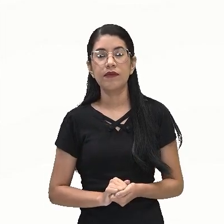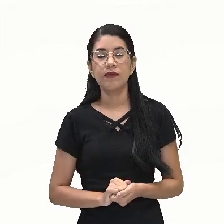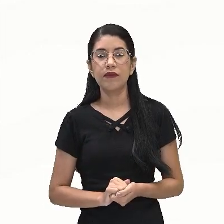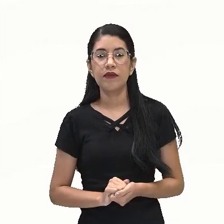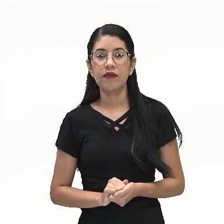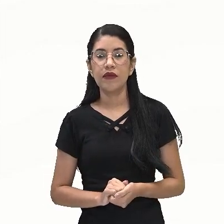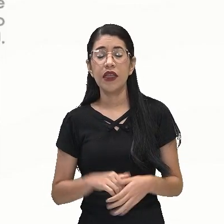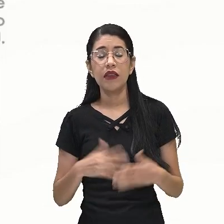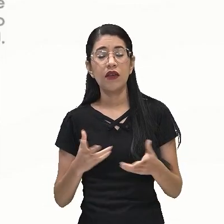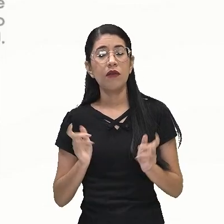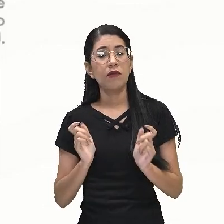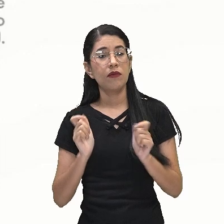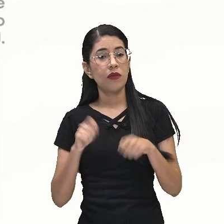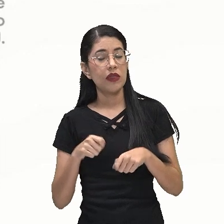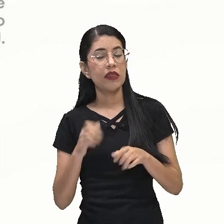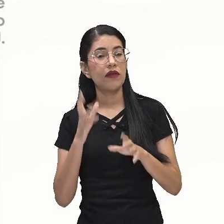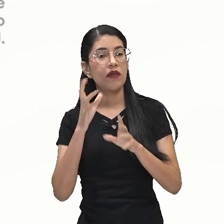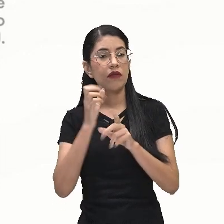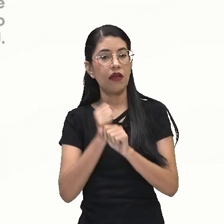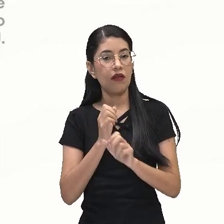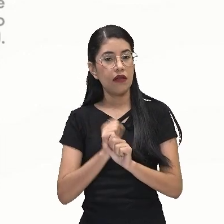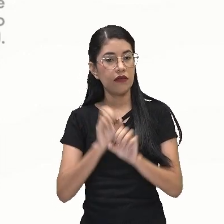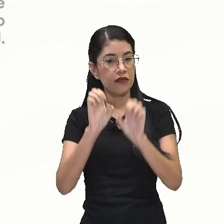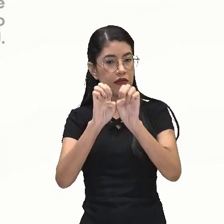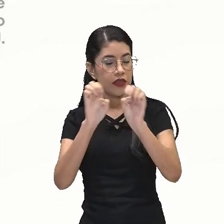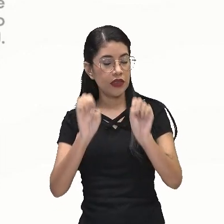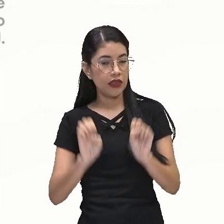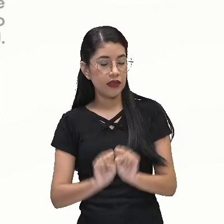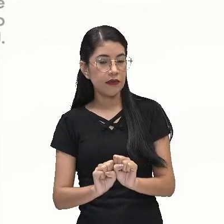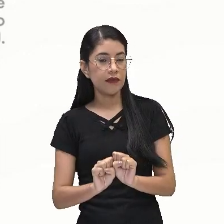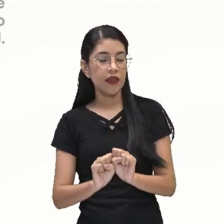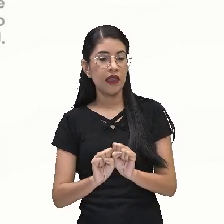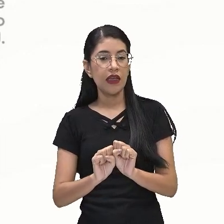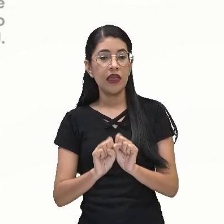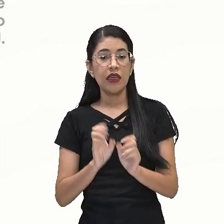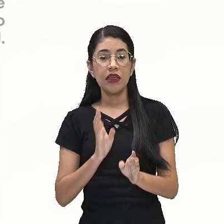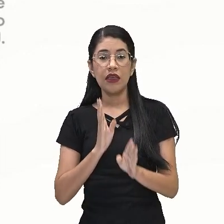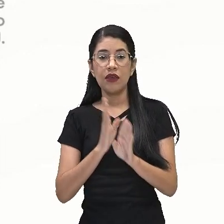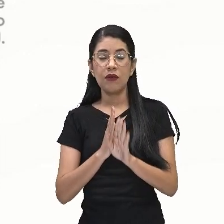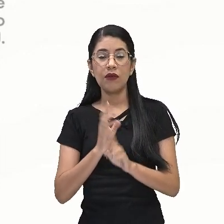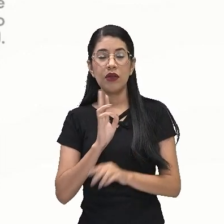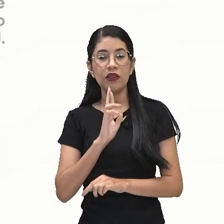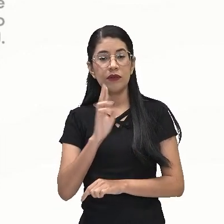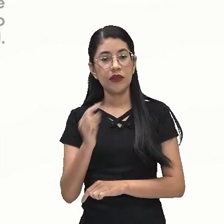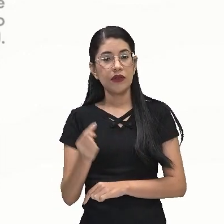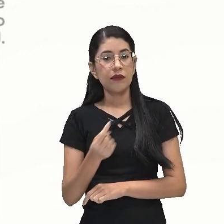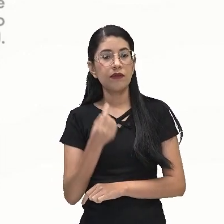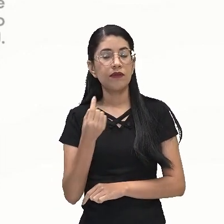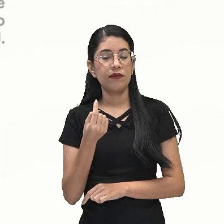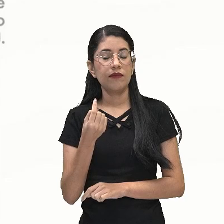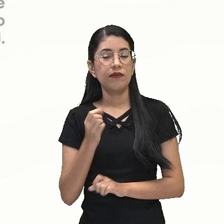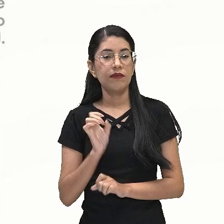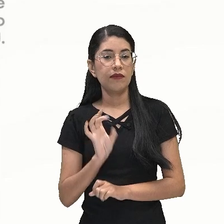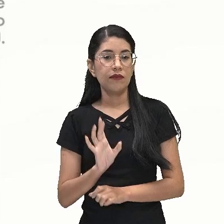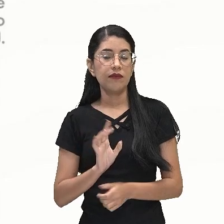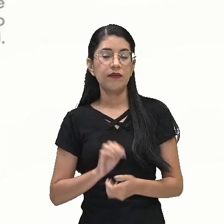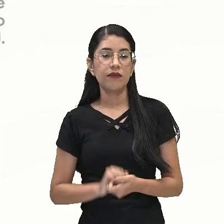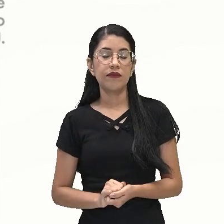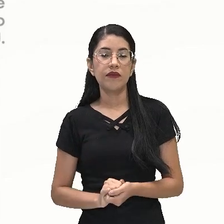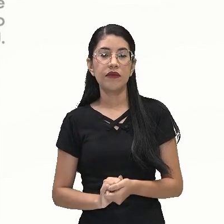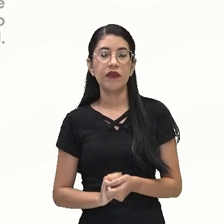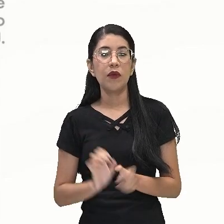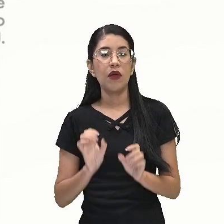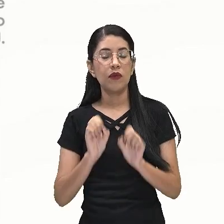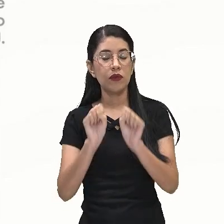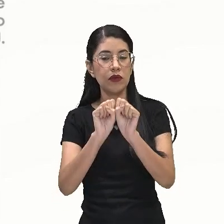eu consigo resolver meu sistema e eu só tenho uma solução, certo? Sistema